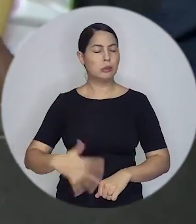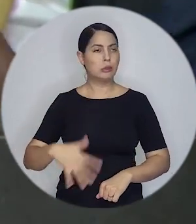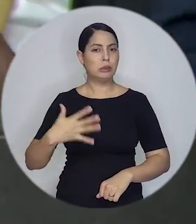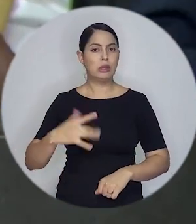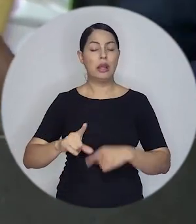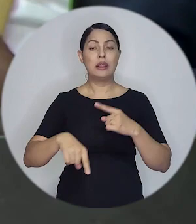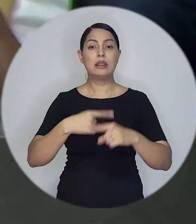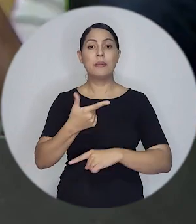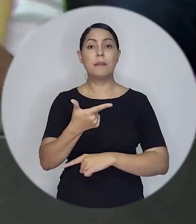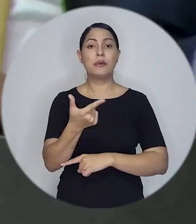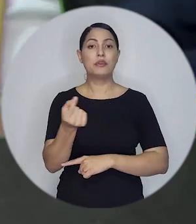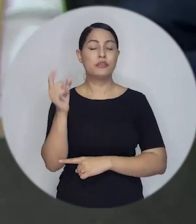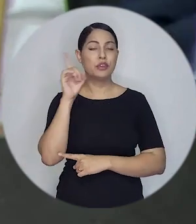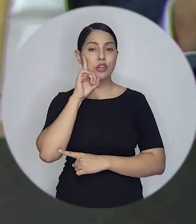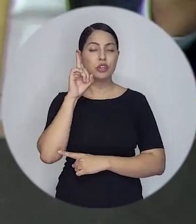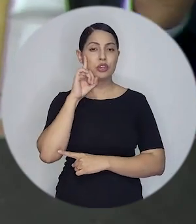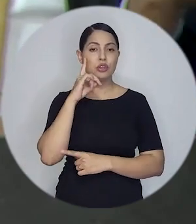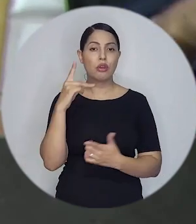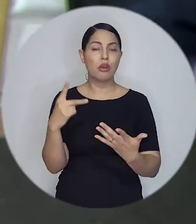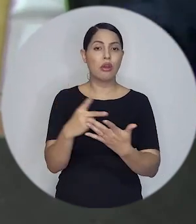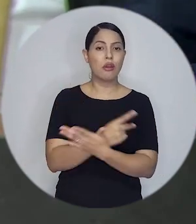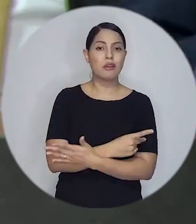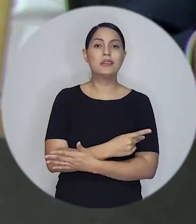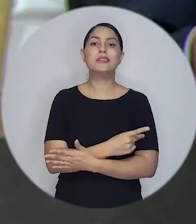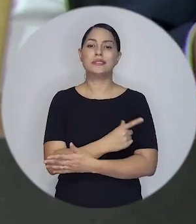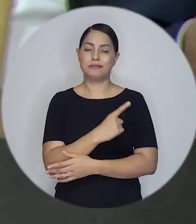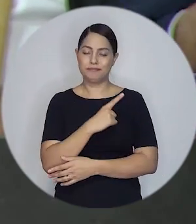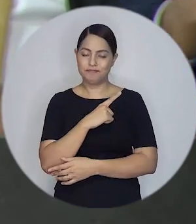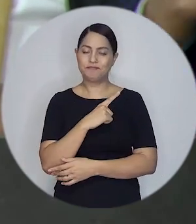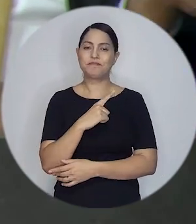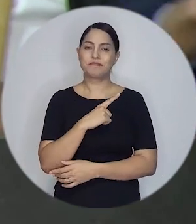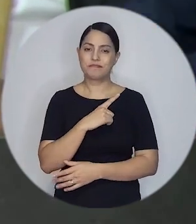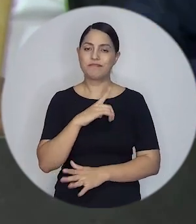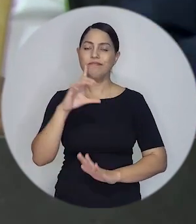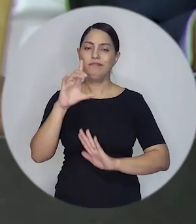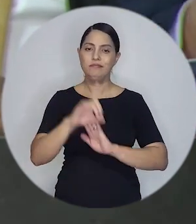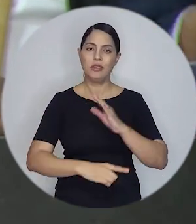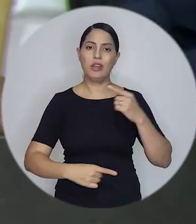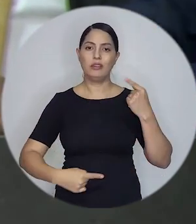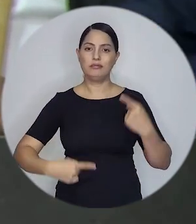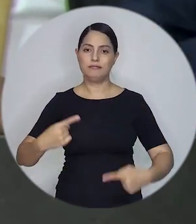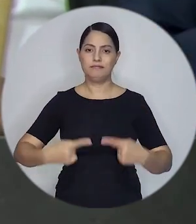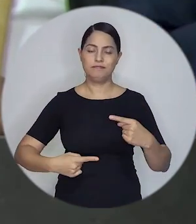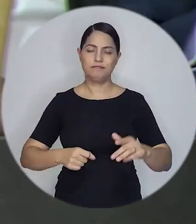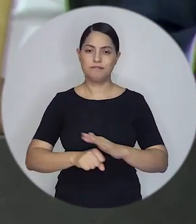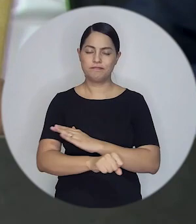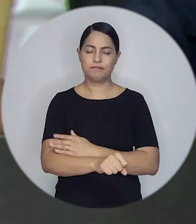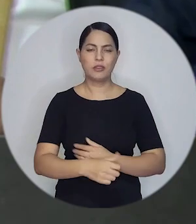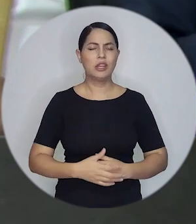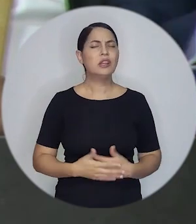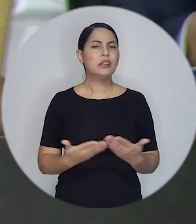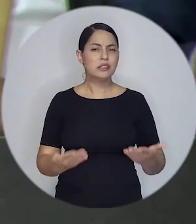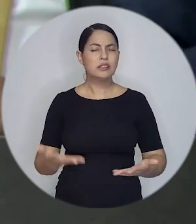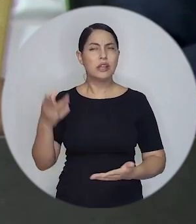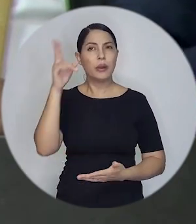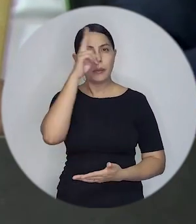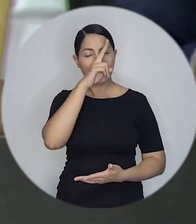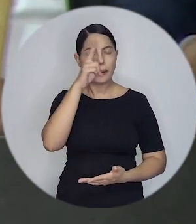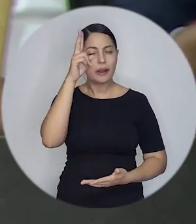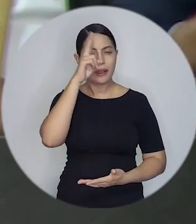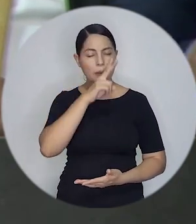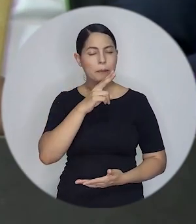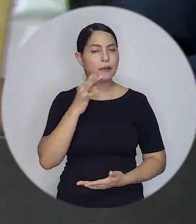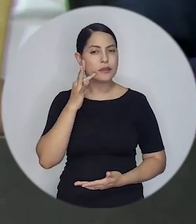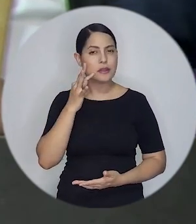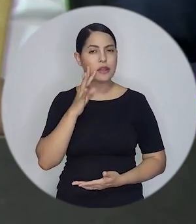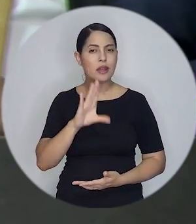que 20 dias depois, cassado também pelo ato institucional, teve os direitos políticos suspensos. Então eu